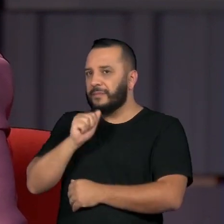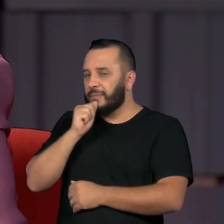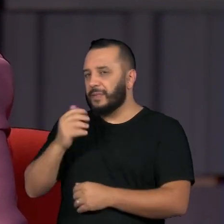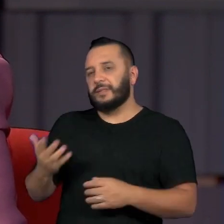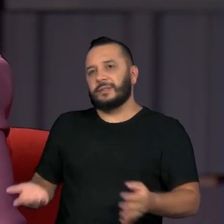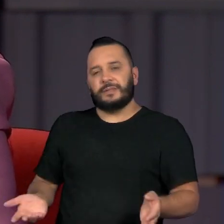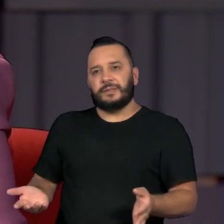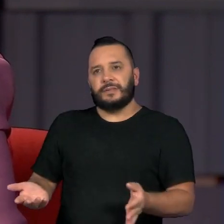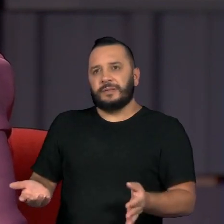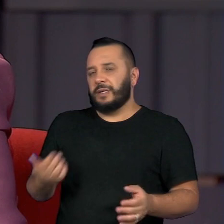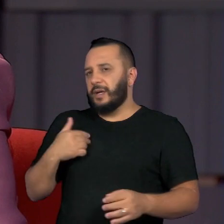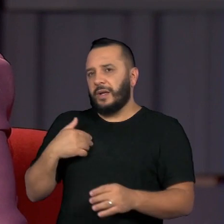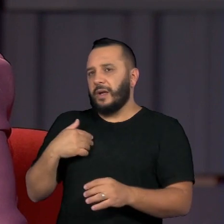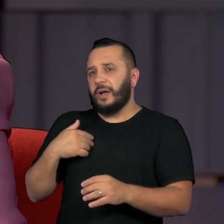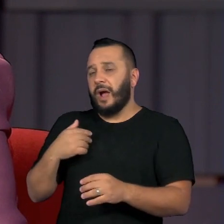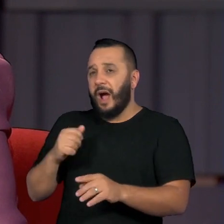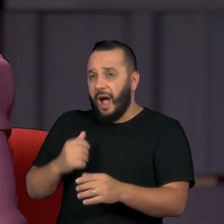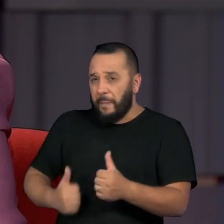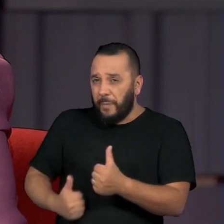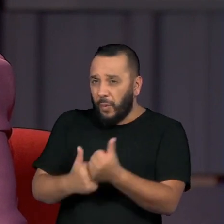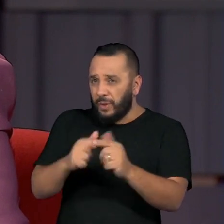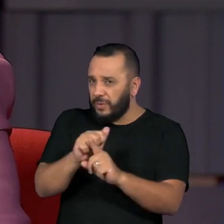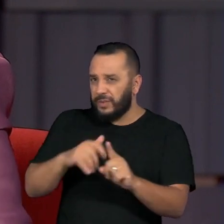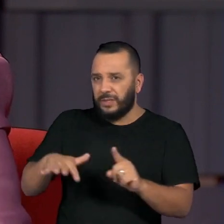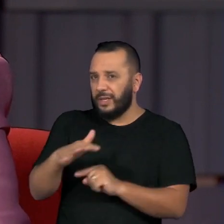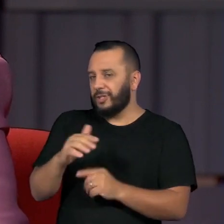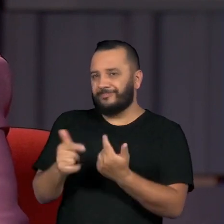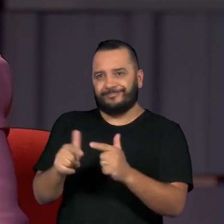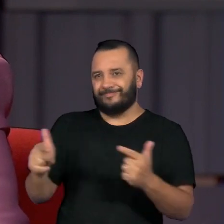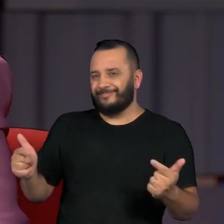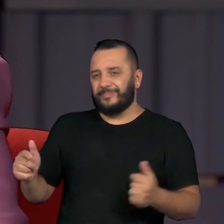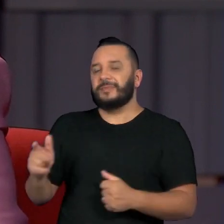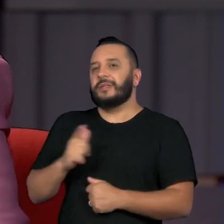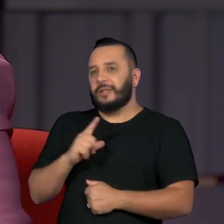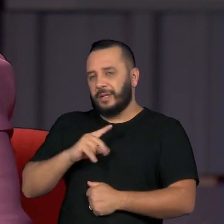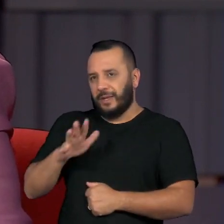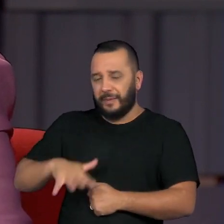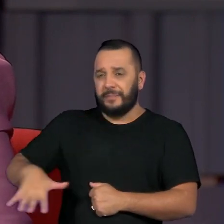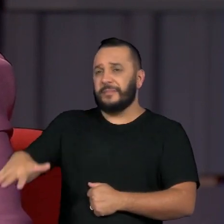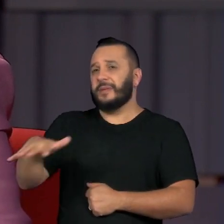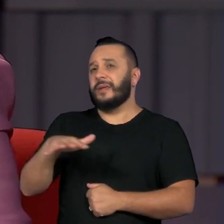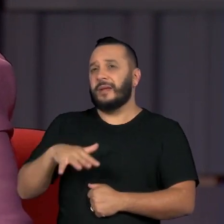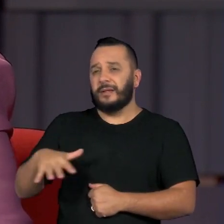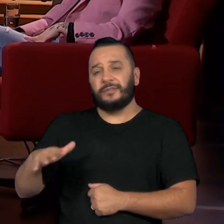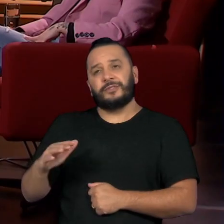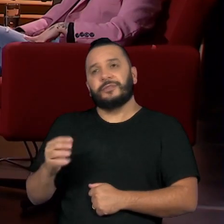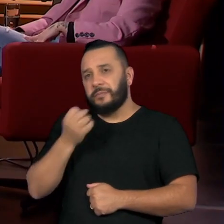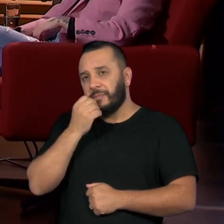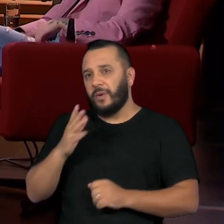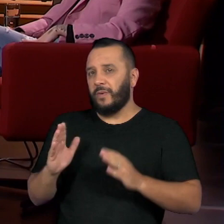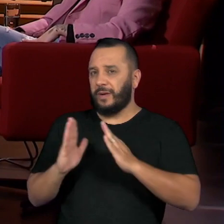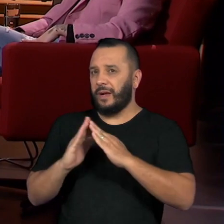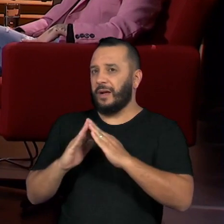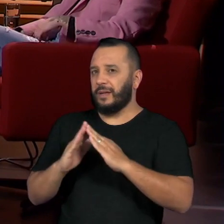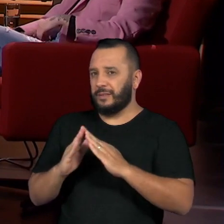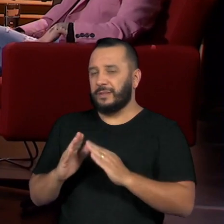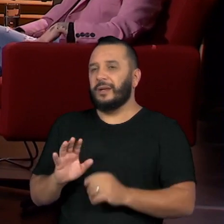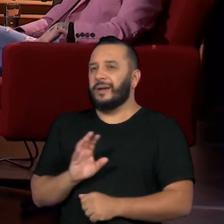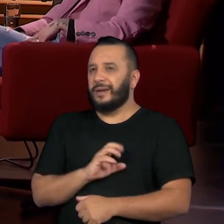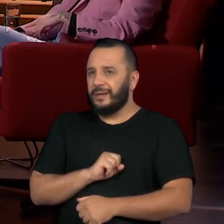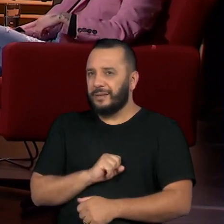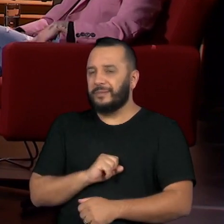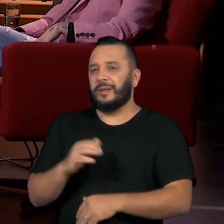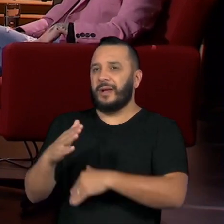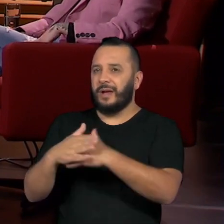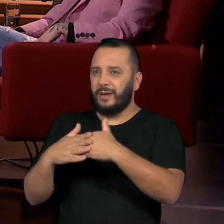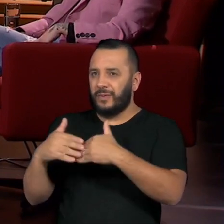gente não encontra muito apoio na sociedade. Então, a gente tem que ter um ambiente, um porto seguro em casa. Então, ame,